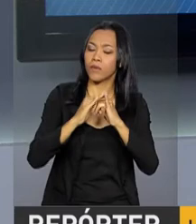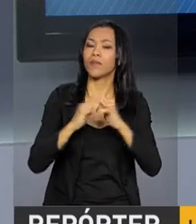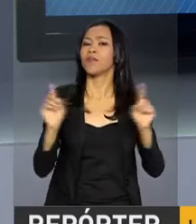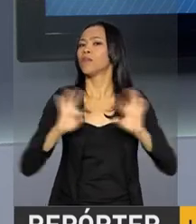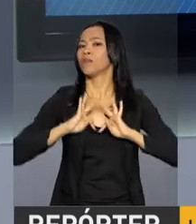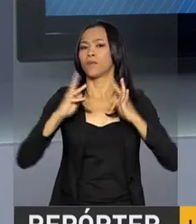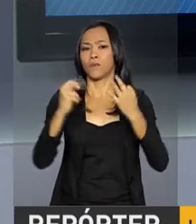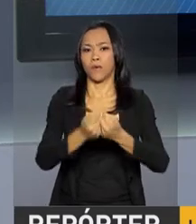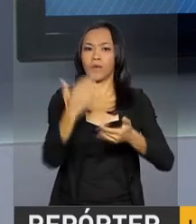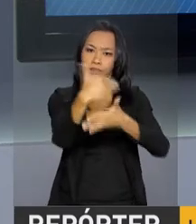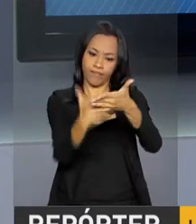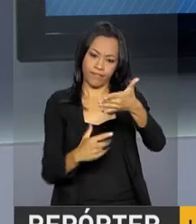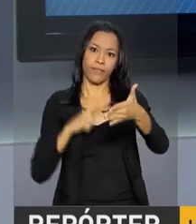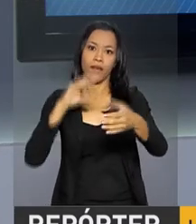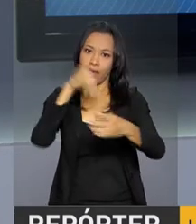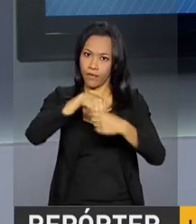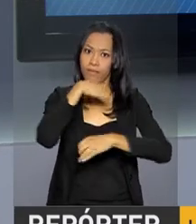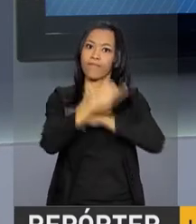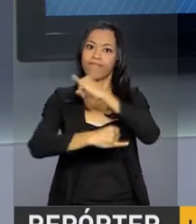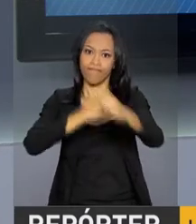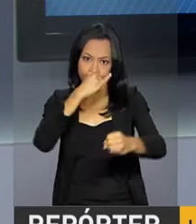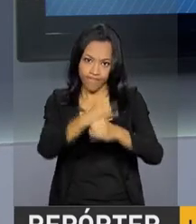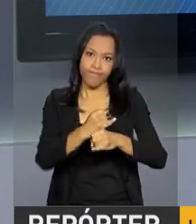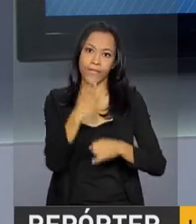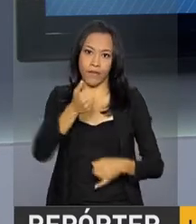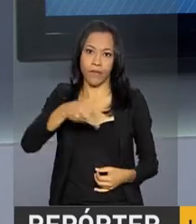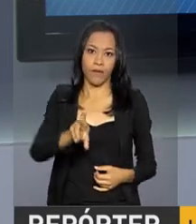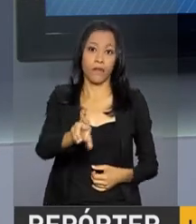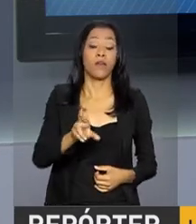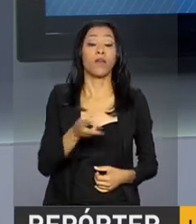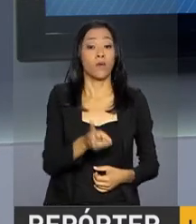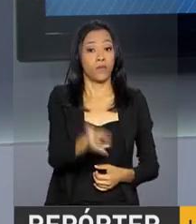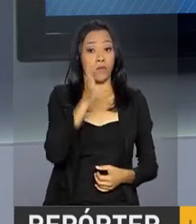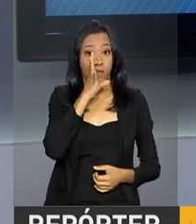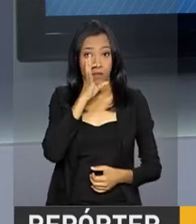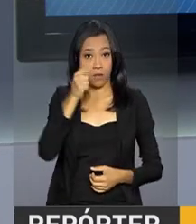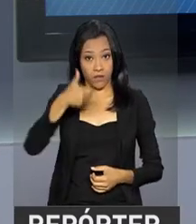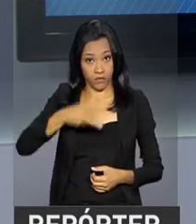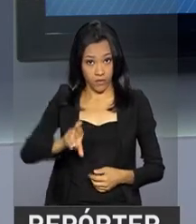e toda a nossa programação também está na página da NBR na internet.